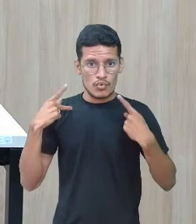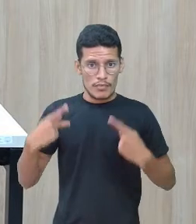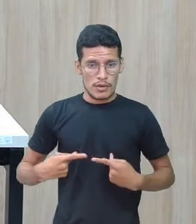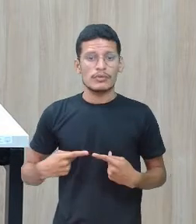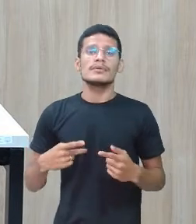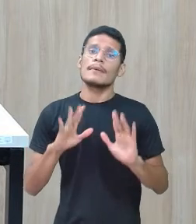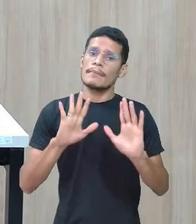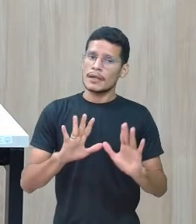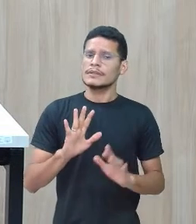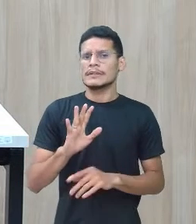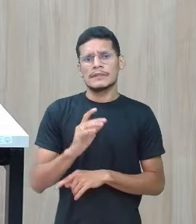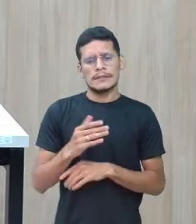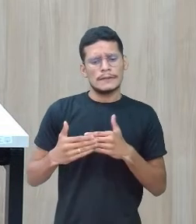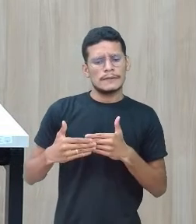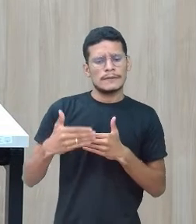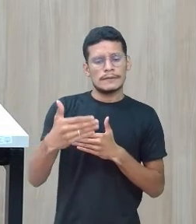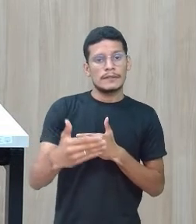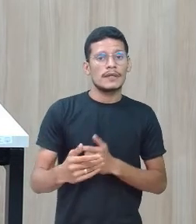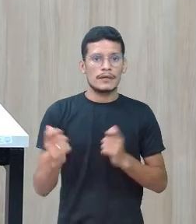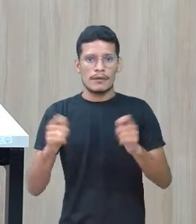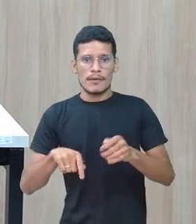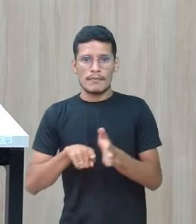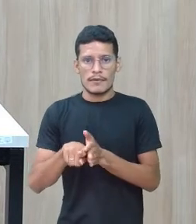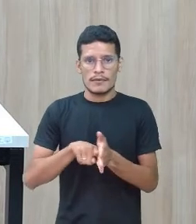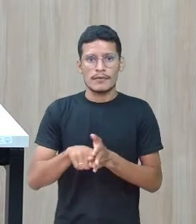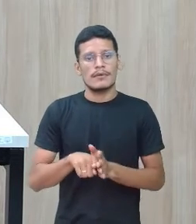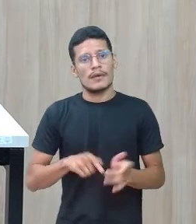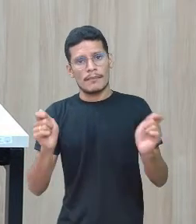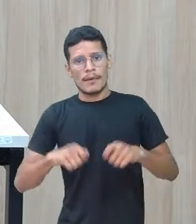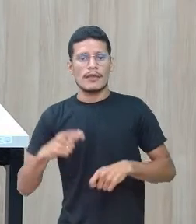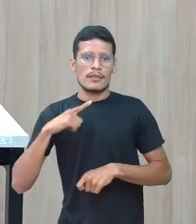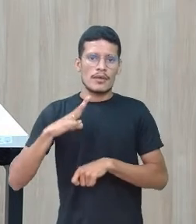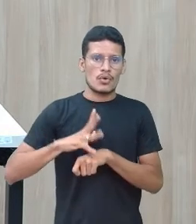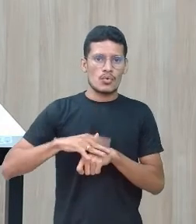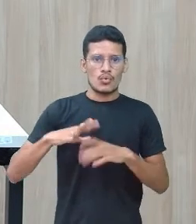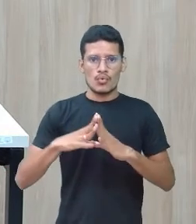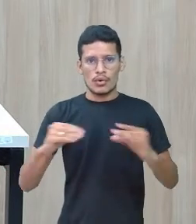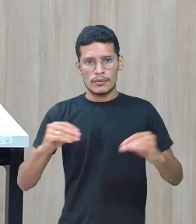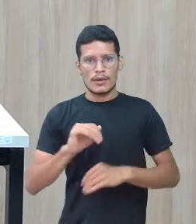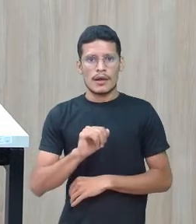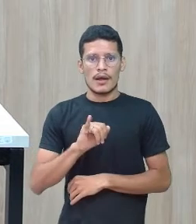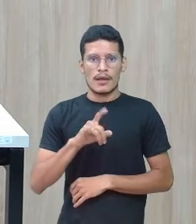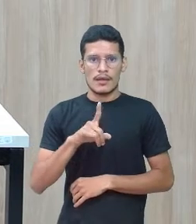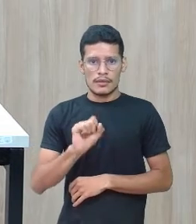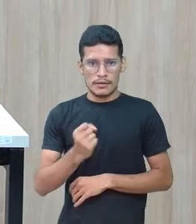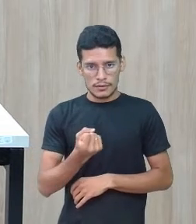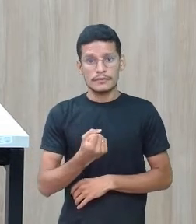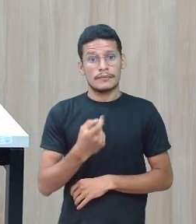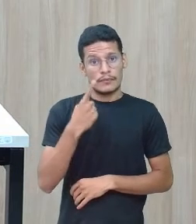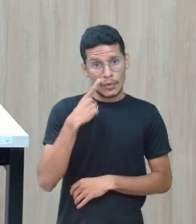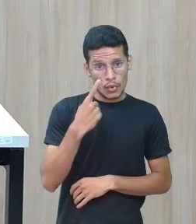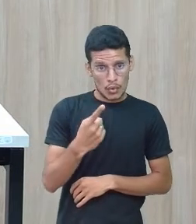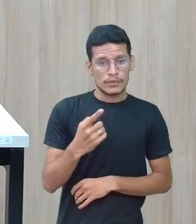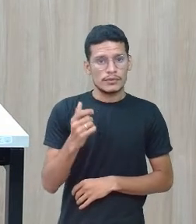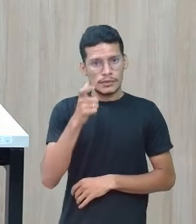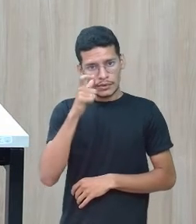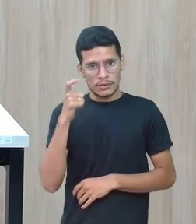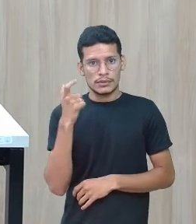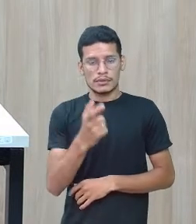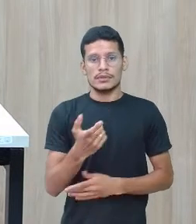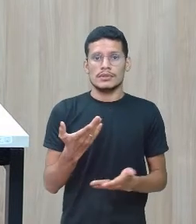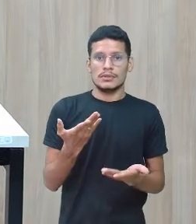essa pesquisa aí para termos futuramente a cura, não é, da AIDS, tá certo? Então, bem interessante